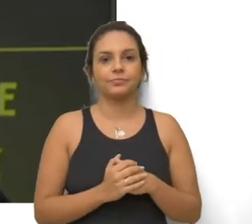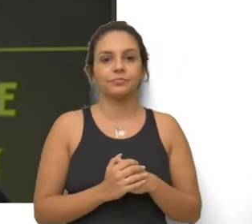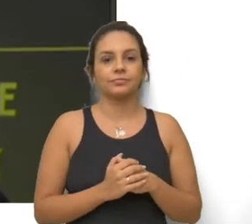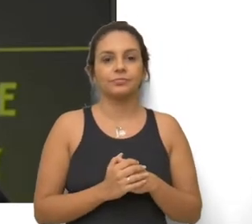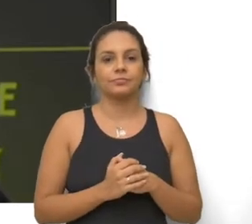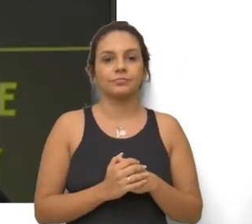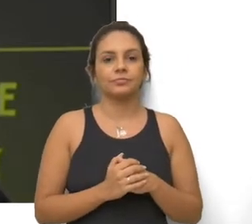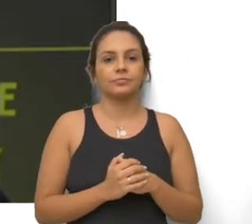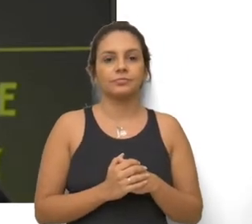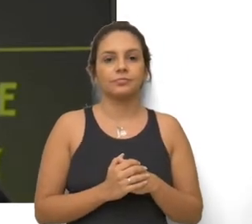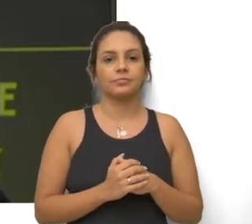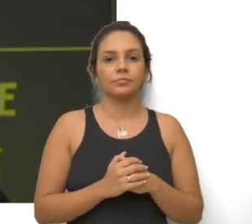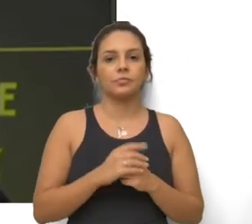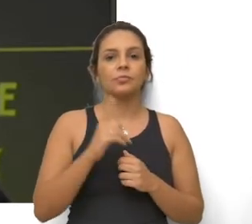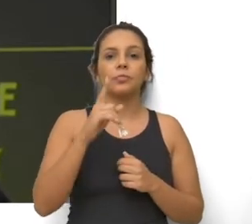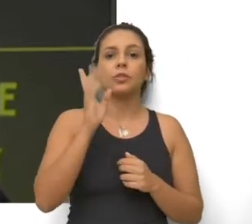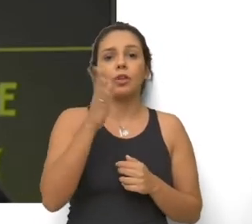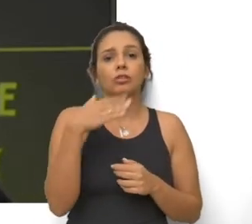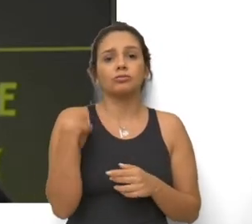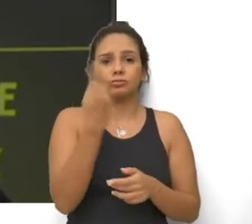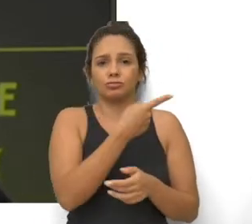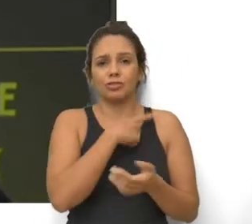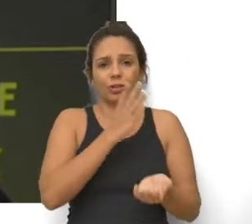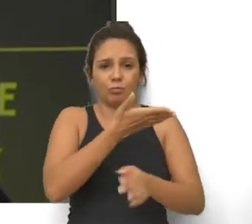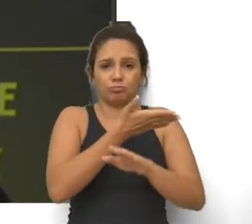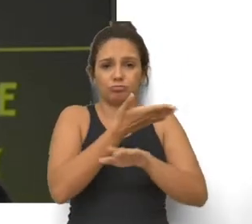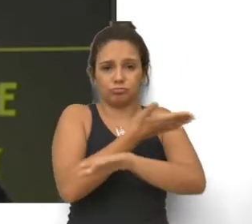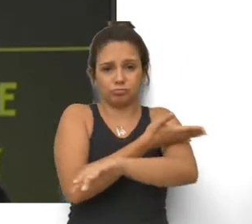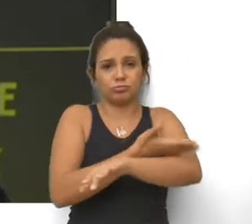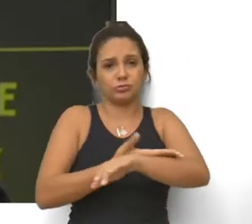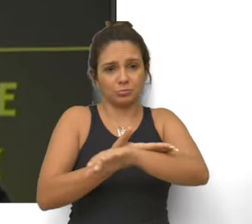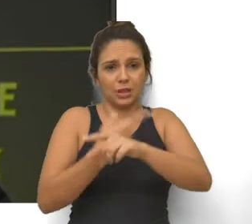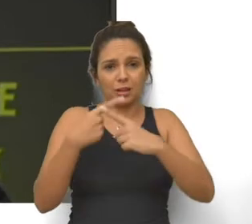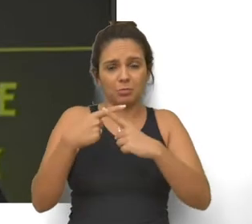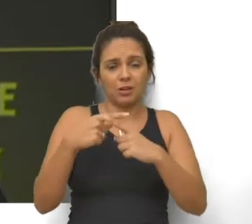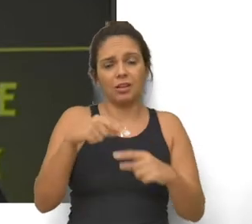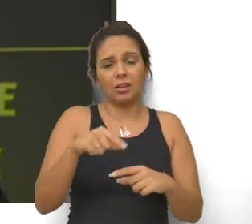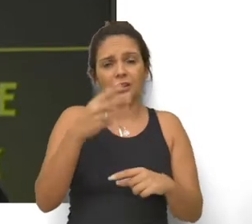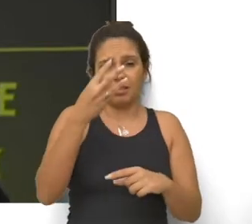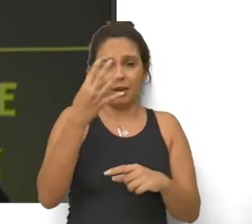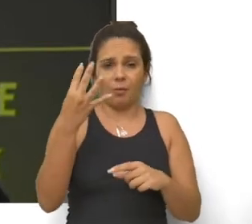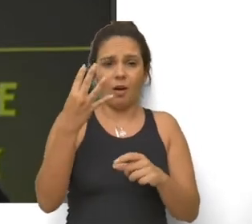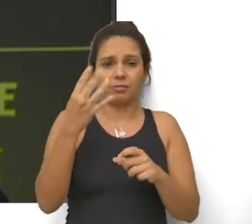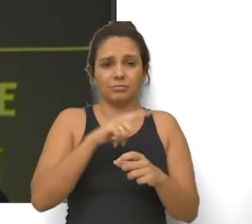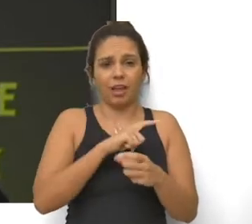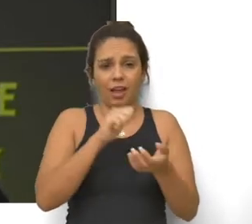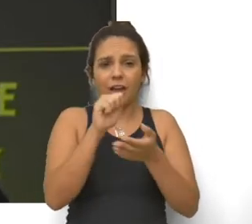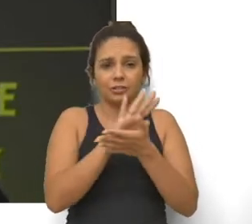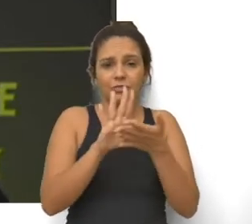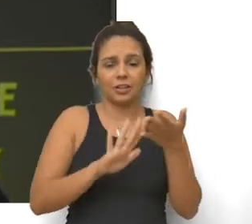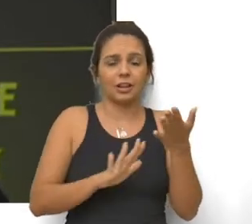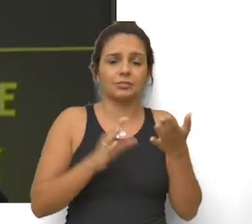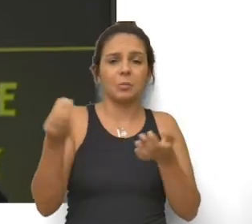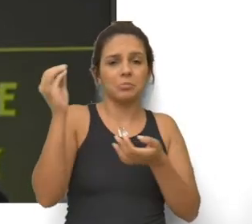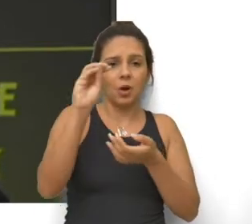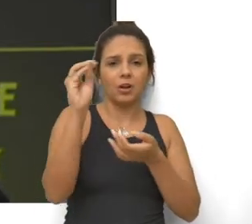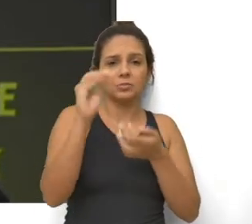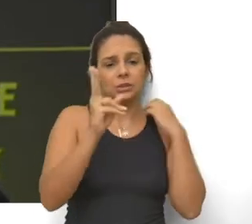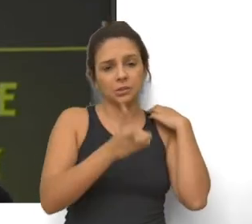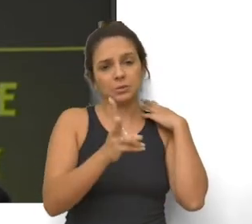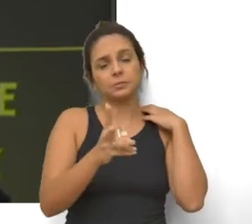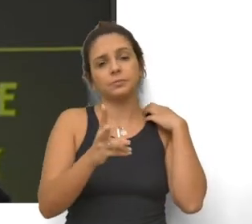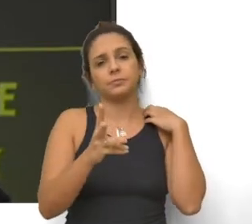Afonso Borges está sentado em um estúdio. Ao fundo, há cartazes com a logo do Sempre um Papo em diversas